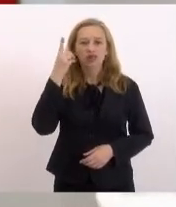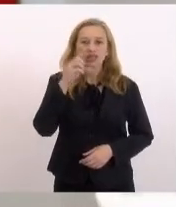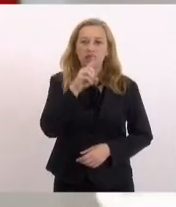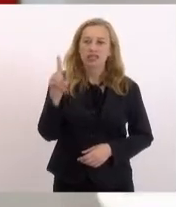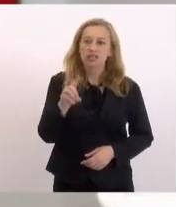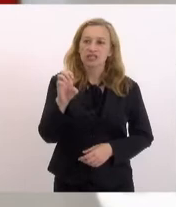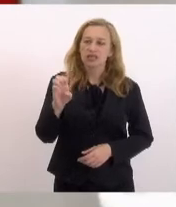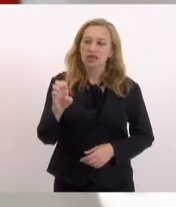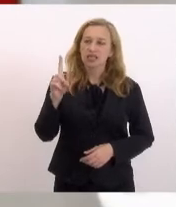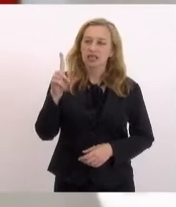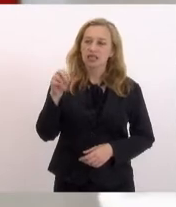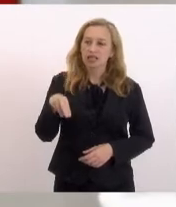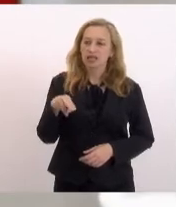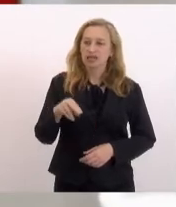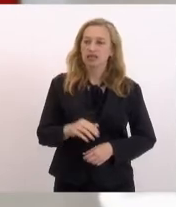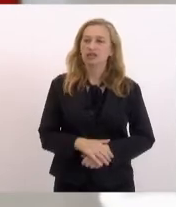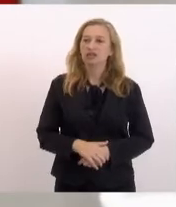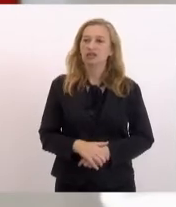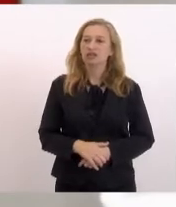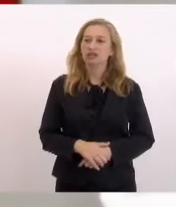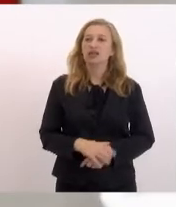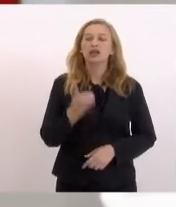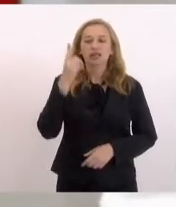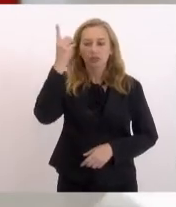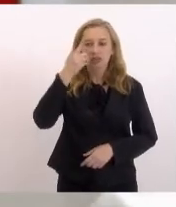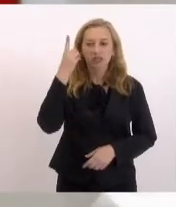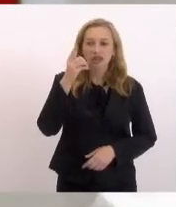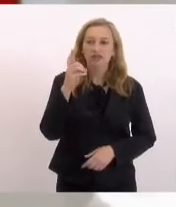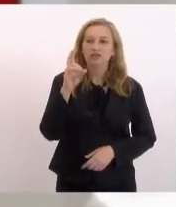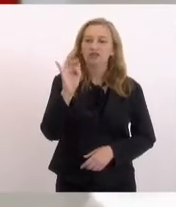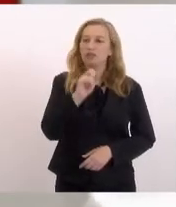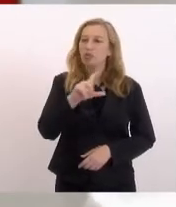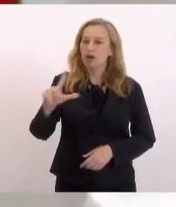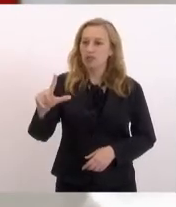Zeidan. Deputada Zeidan. Deputado Felipe Pobel.